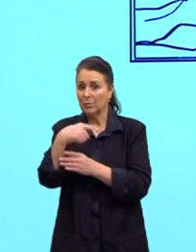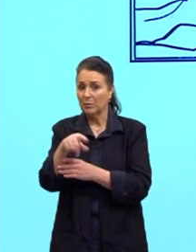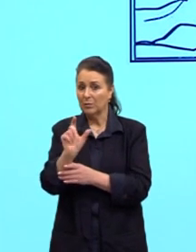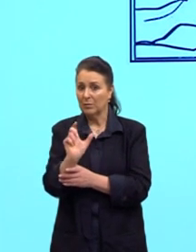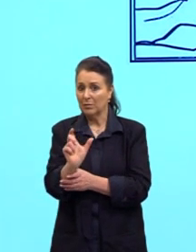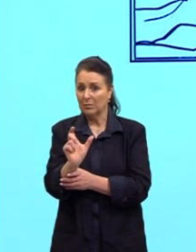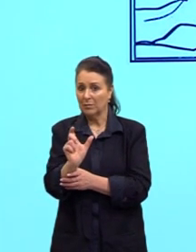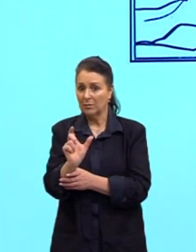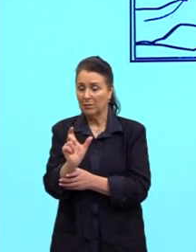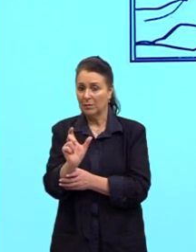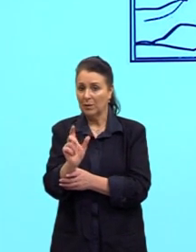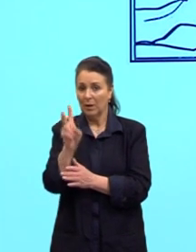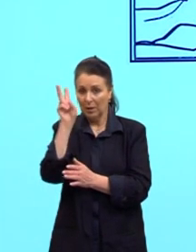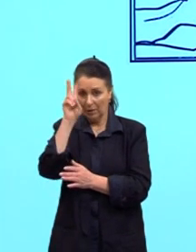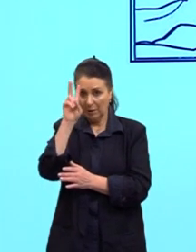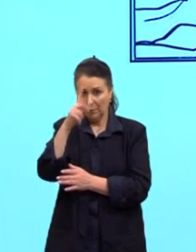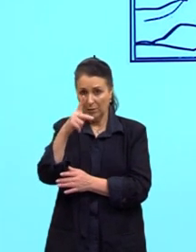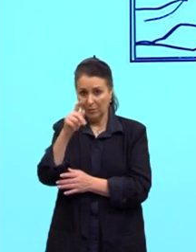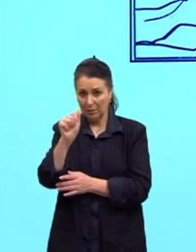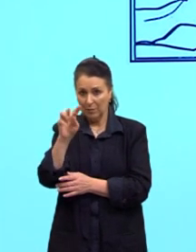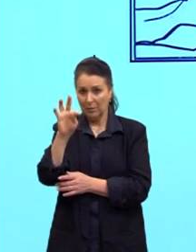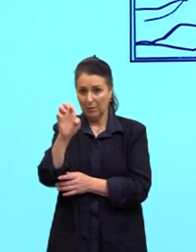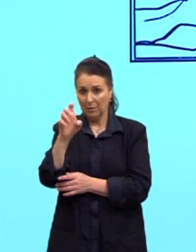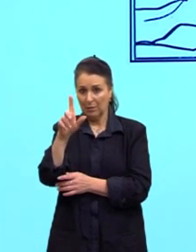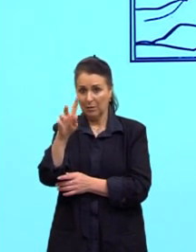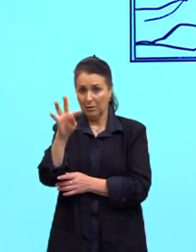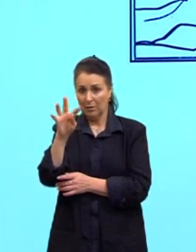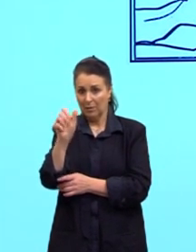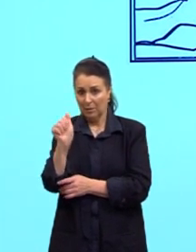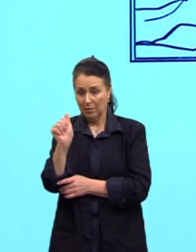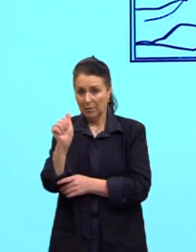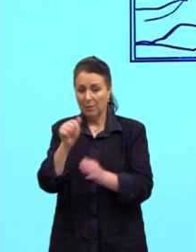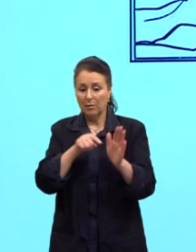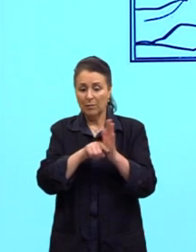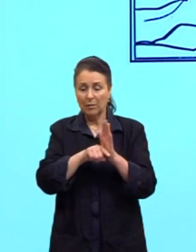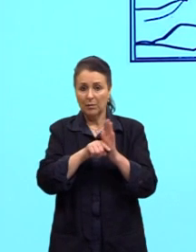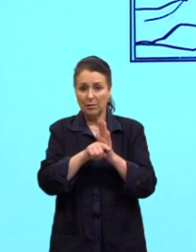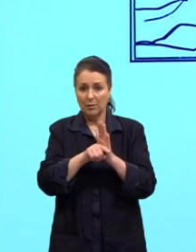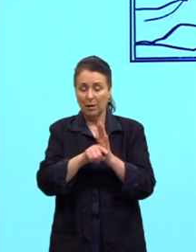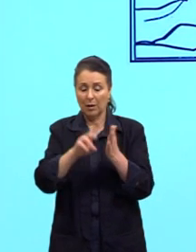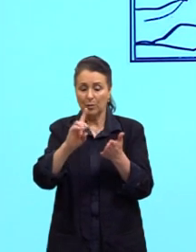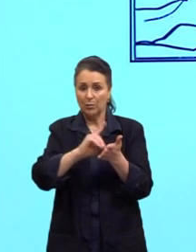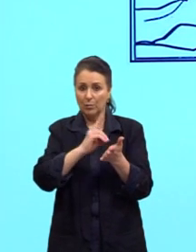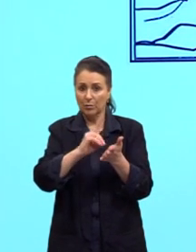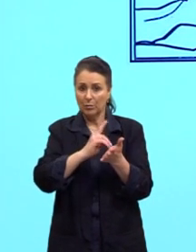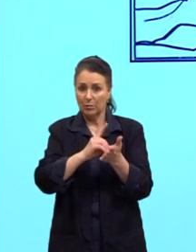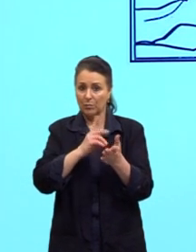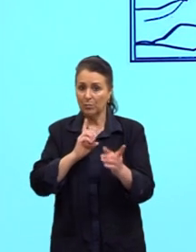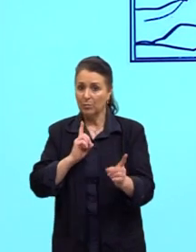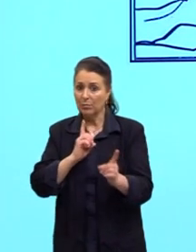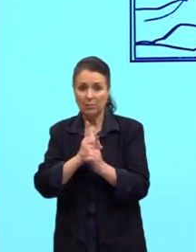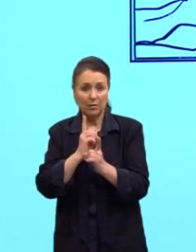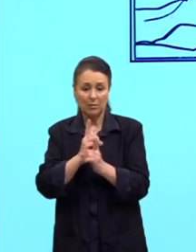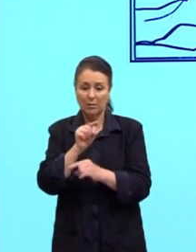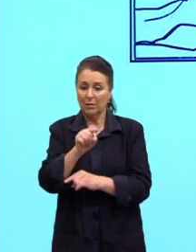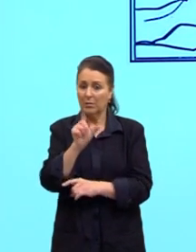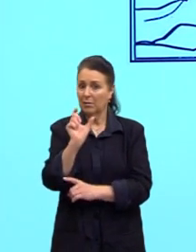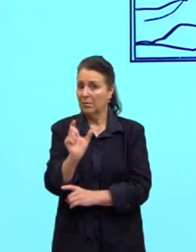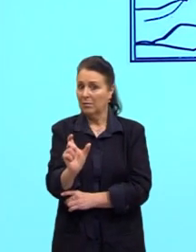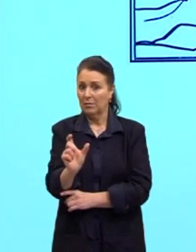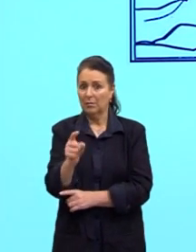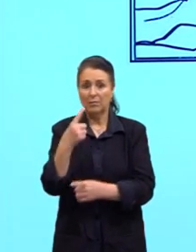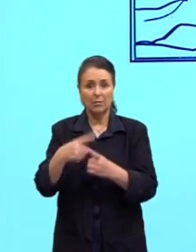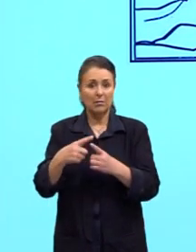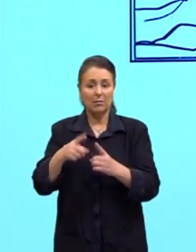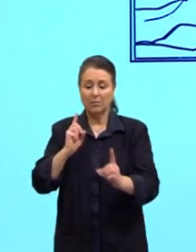o Pateta Se vocês forem Pesquisar no dicionário good up vocês não vão encontrar por que que vocês